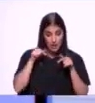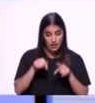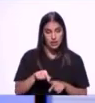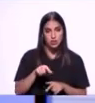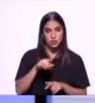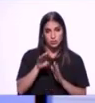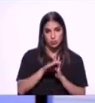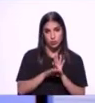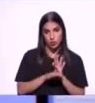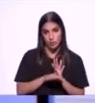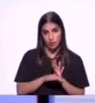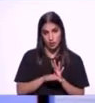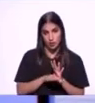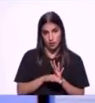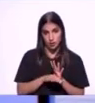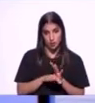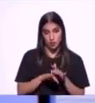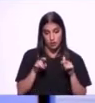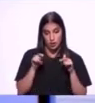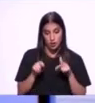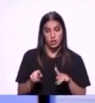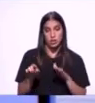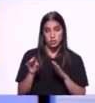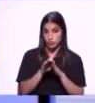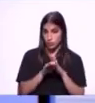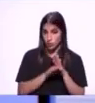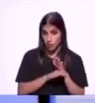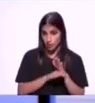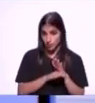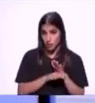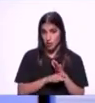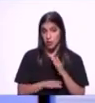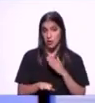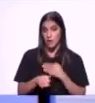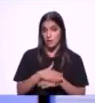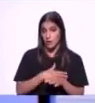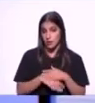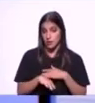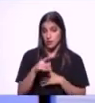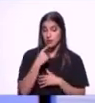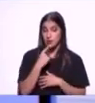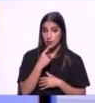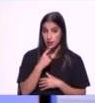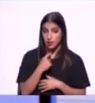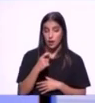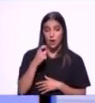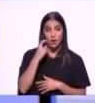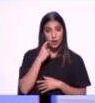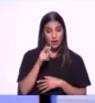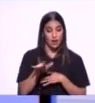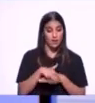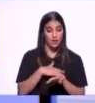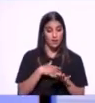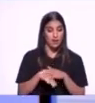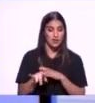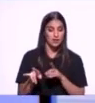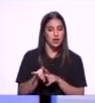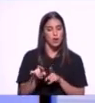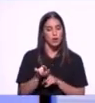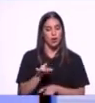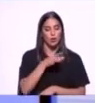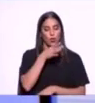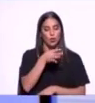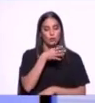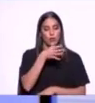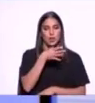programa que se fez a denúncia de quem fazia distribuição de recados, quem